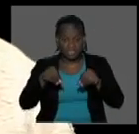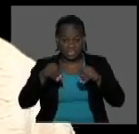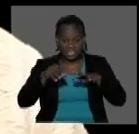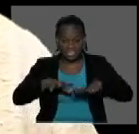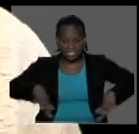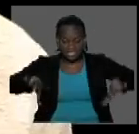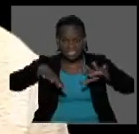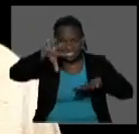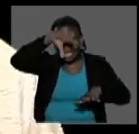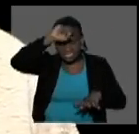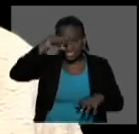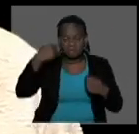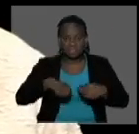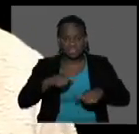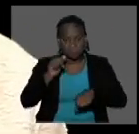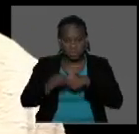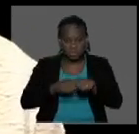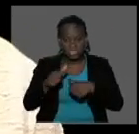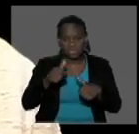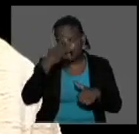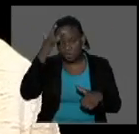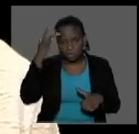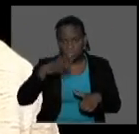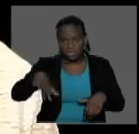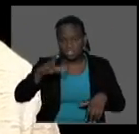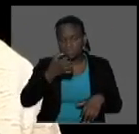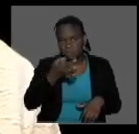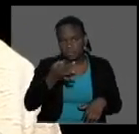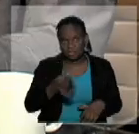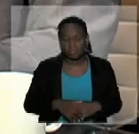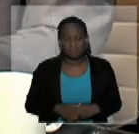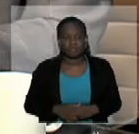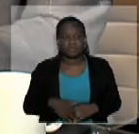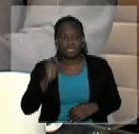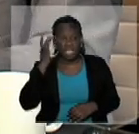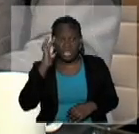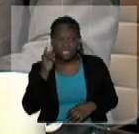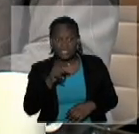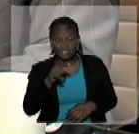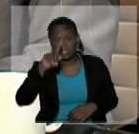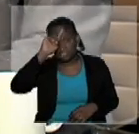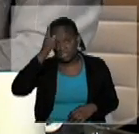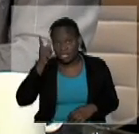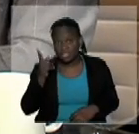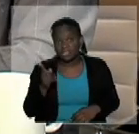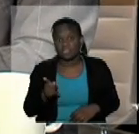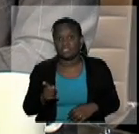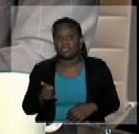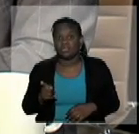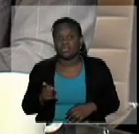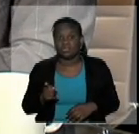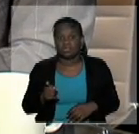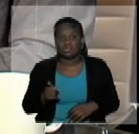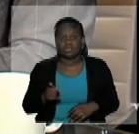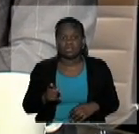é o lugar dessa reconstrução civilizatória. Você acha que é dessa ideia,